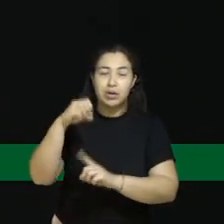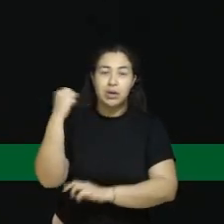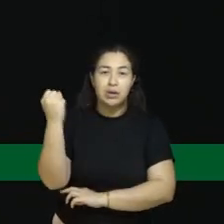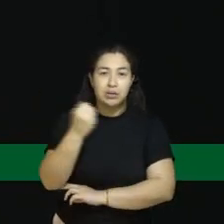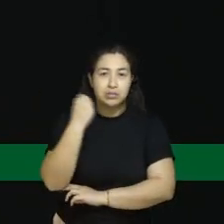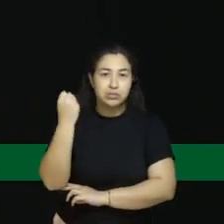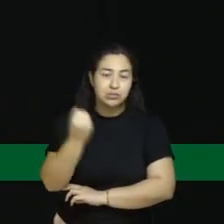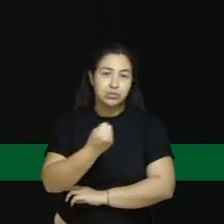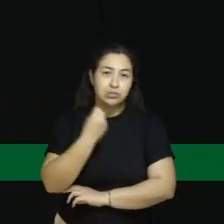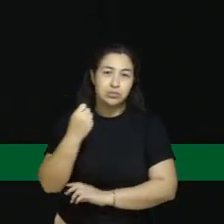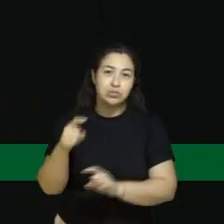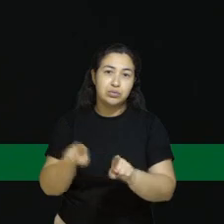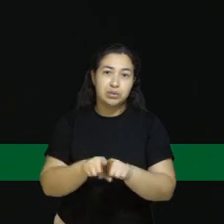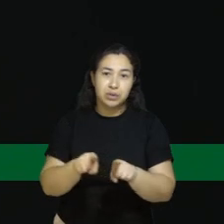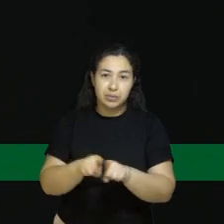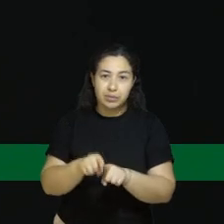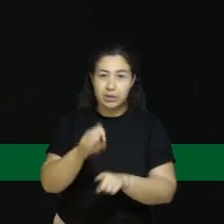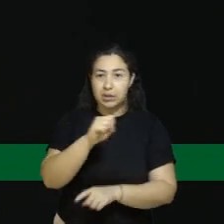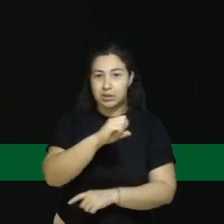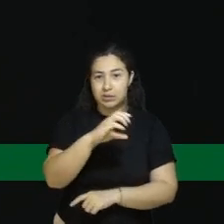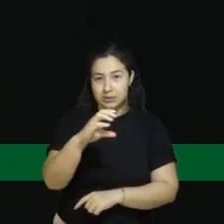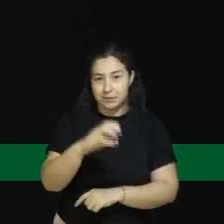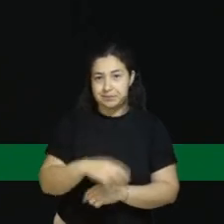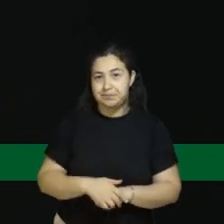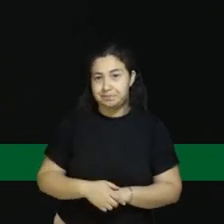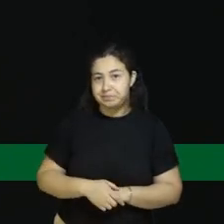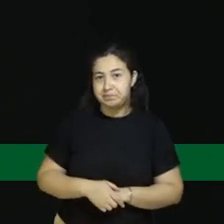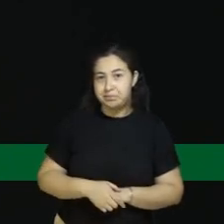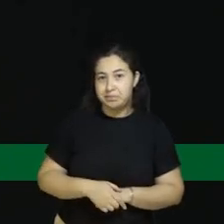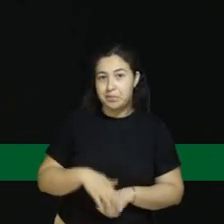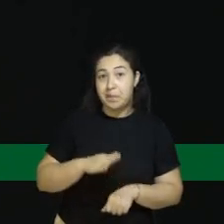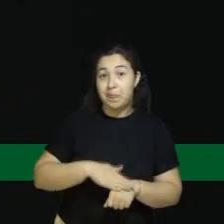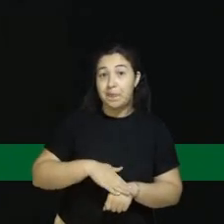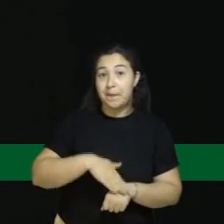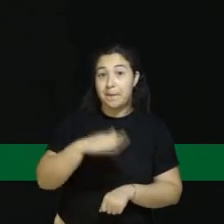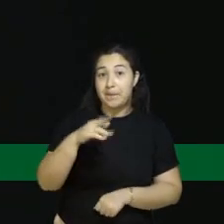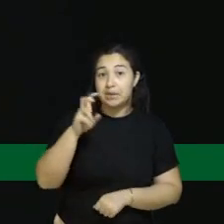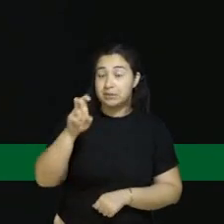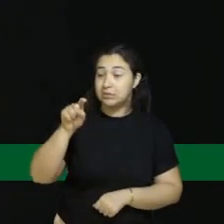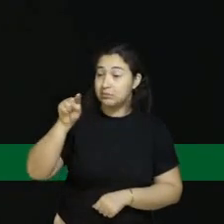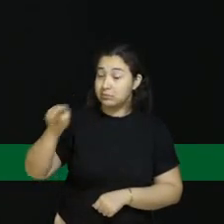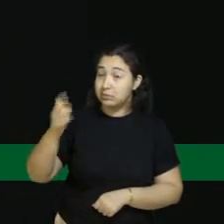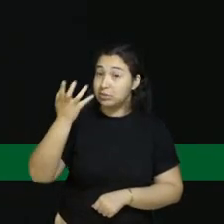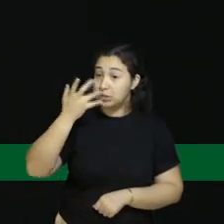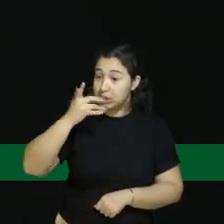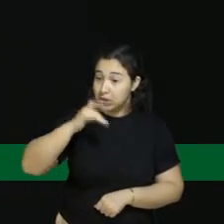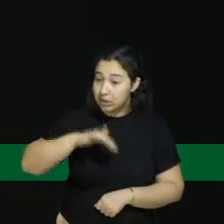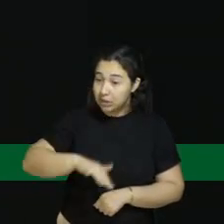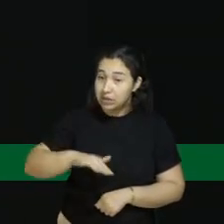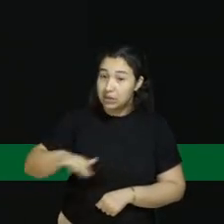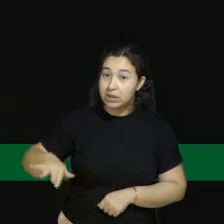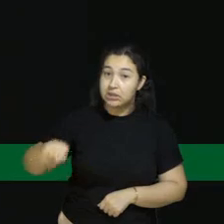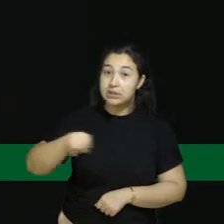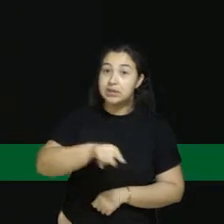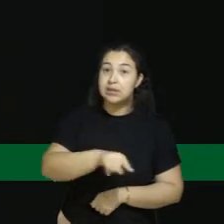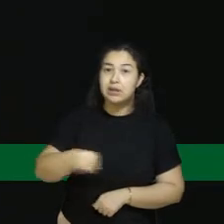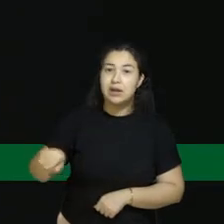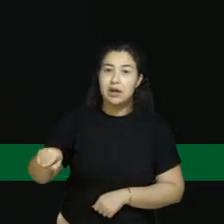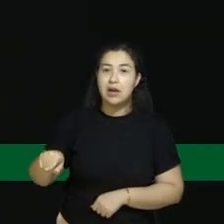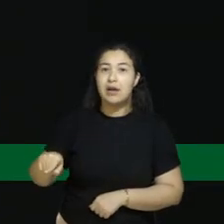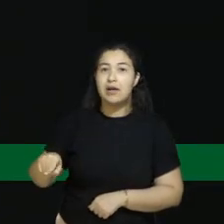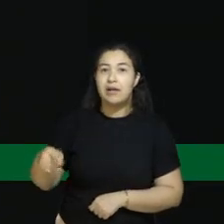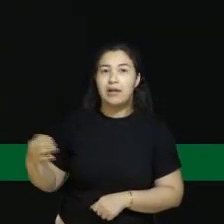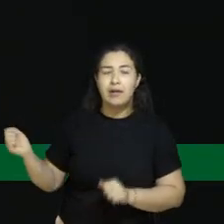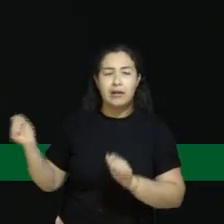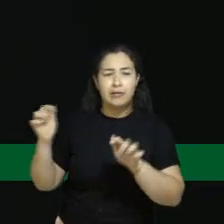também pelo oeste de Santa Catarina. São mais de 5 mil crianças, deputado Marcos Vieira, que são assistidas por